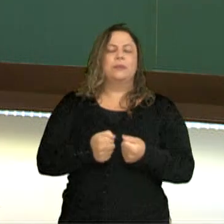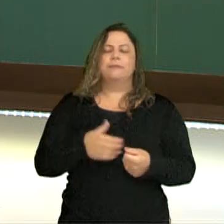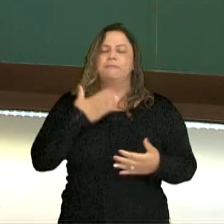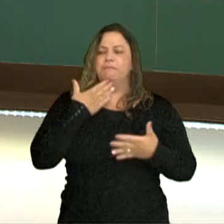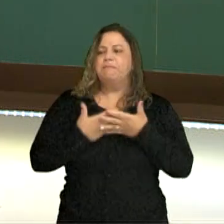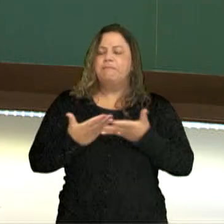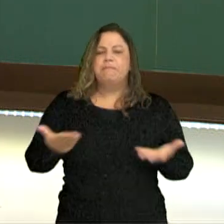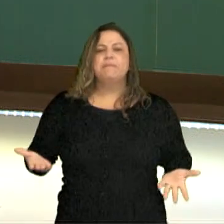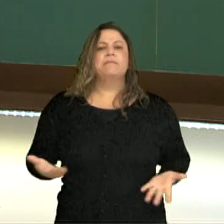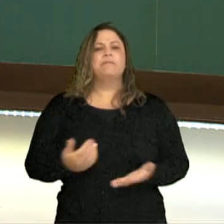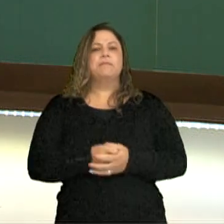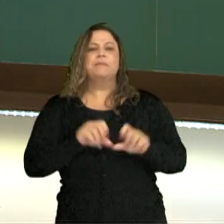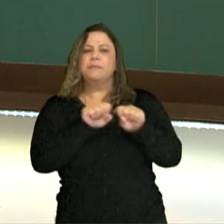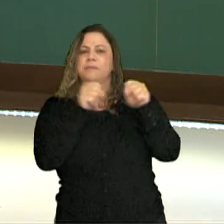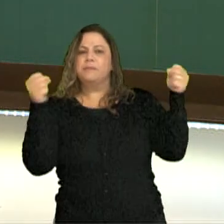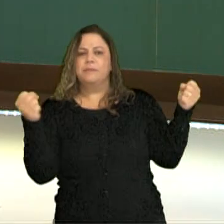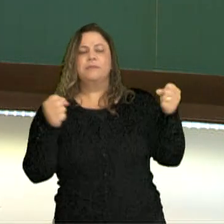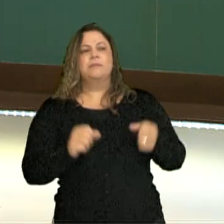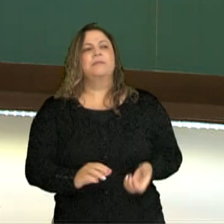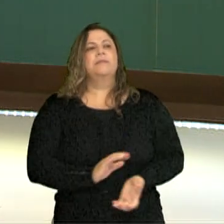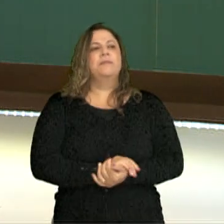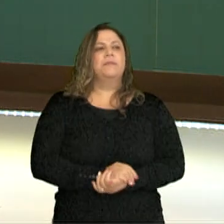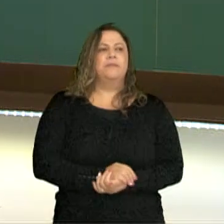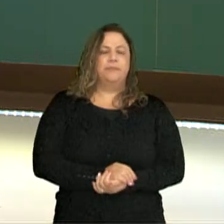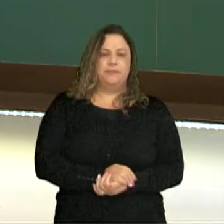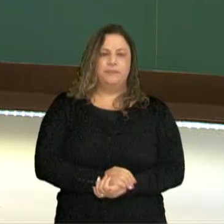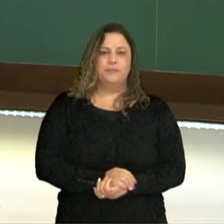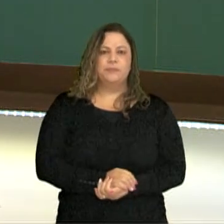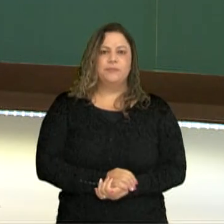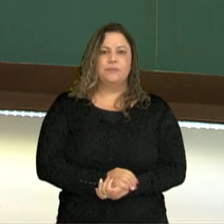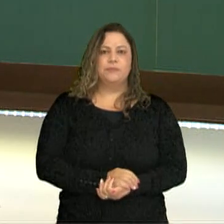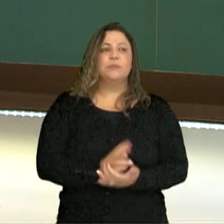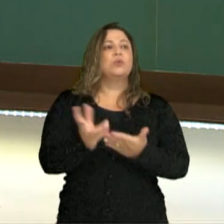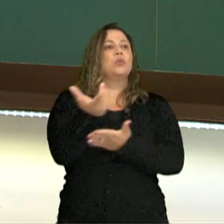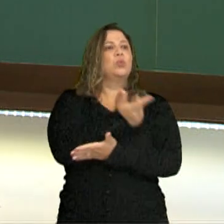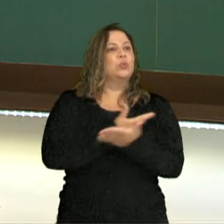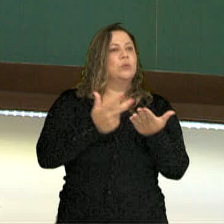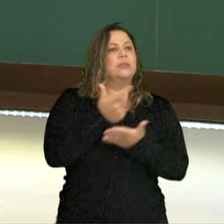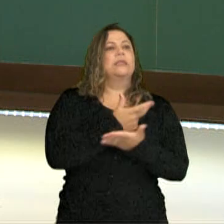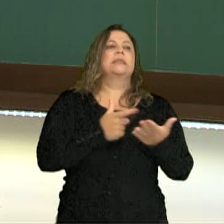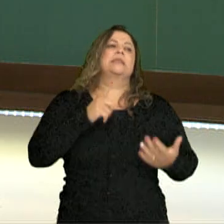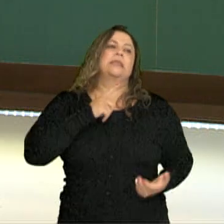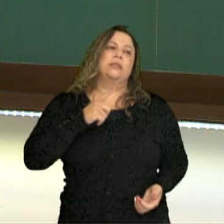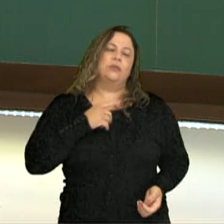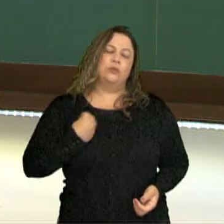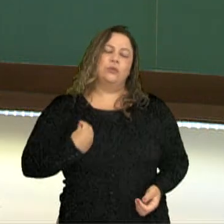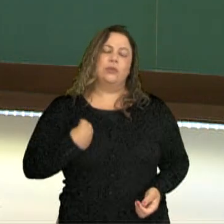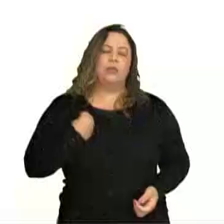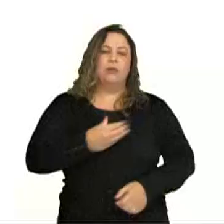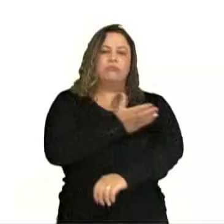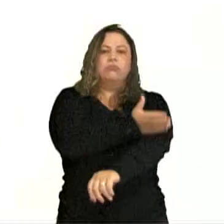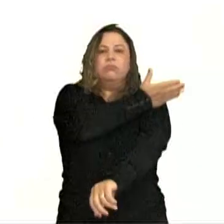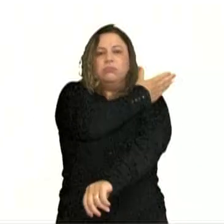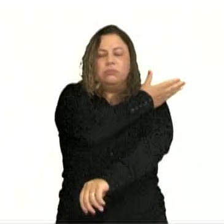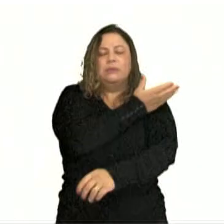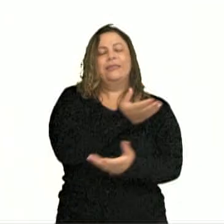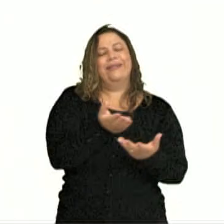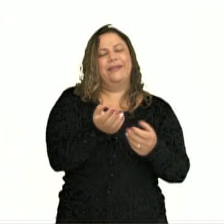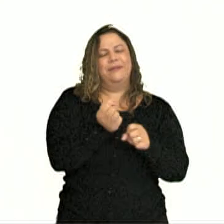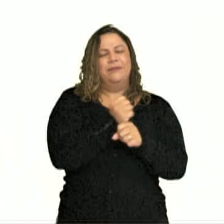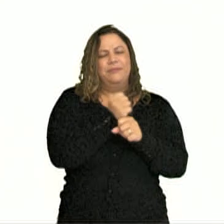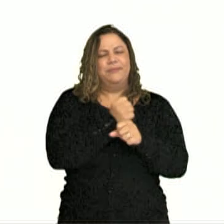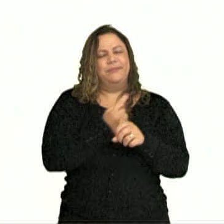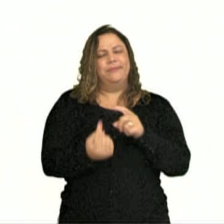né? Parece impossível. O desenho existe, como eu já disse, desde a pré-história, como forma